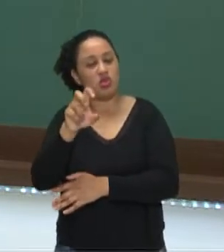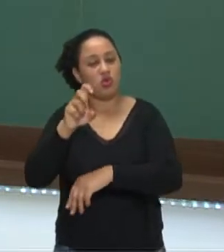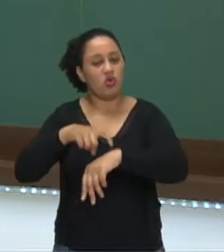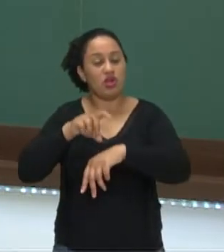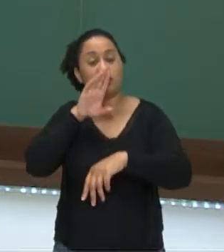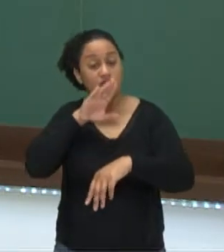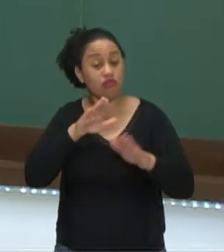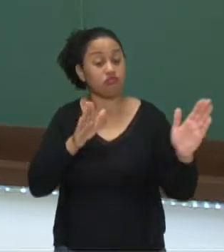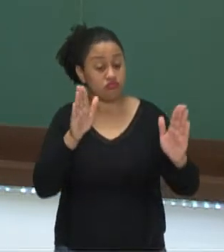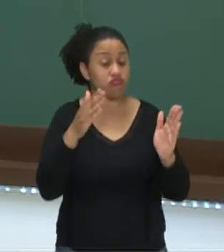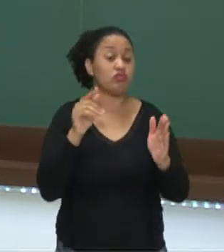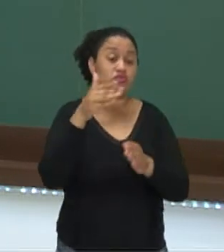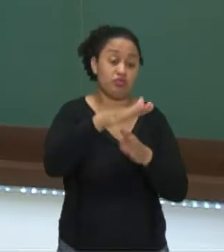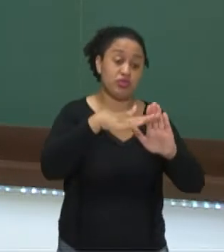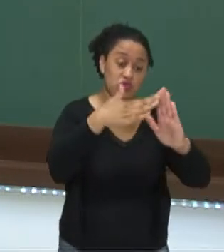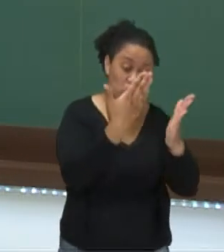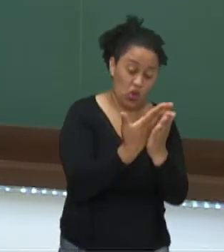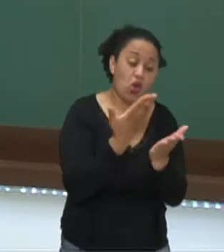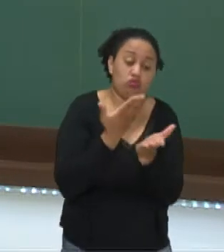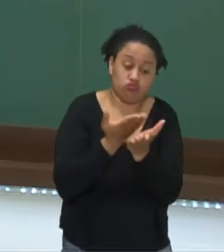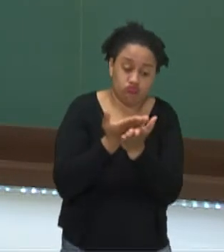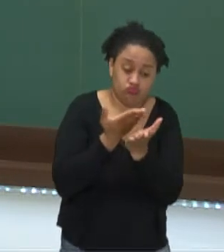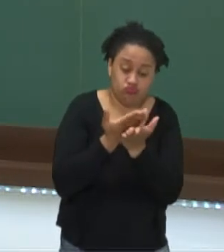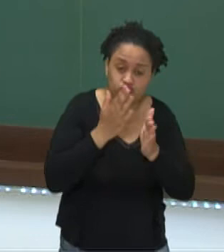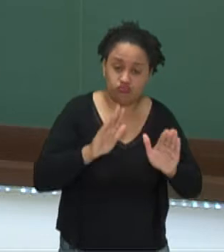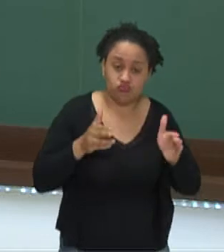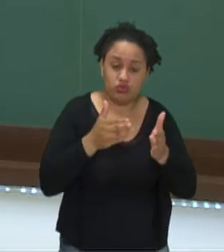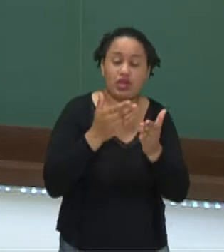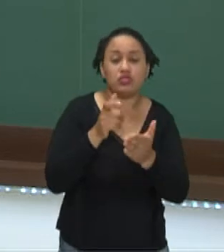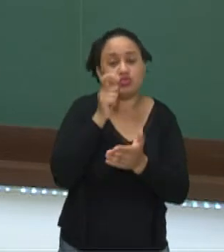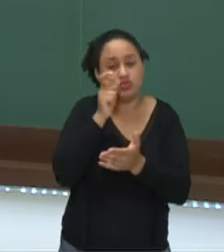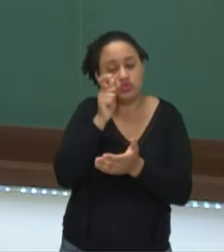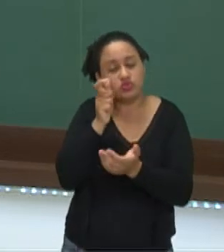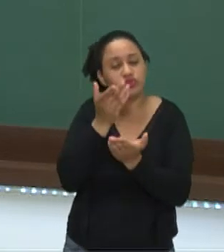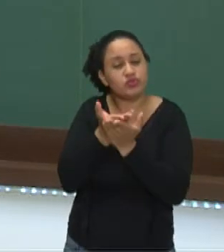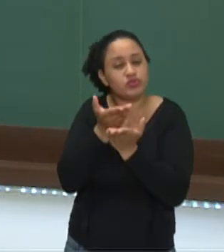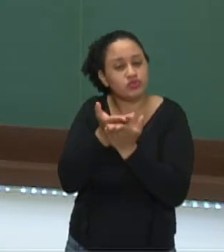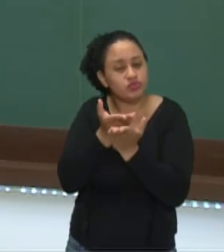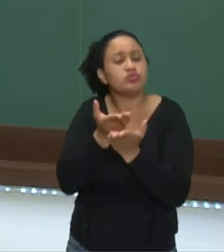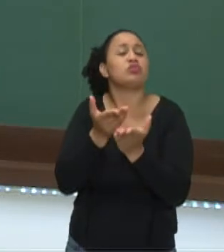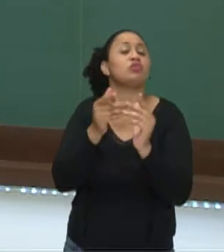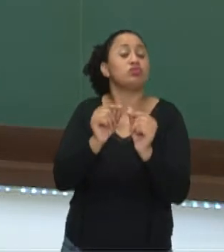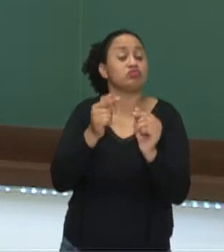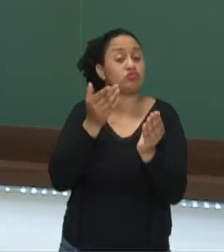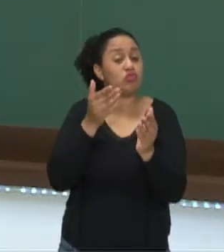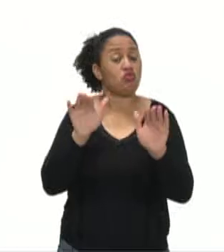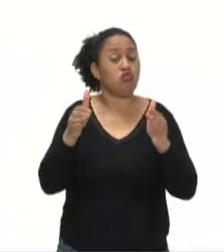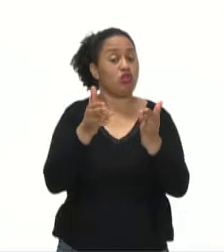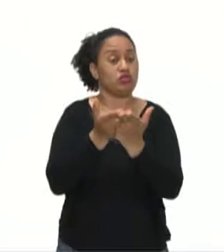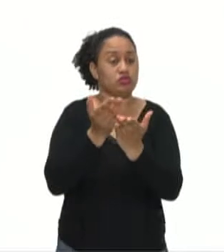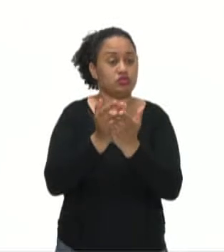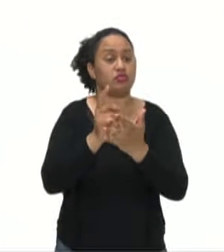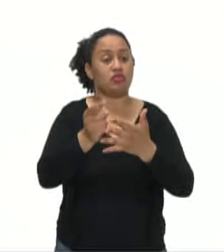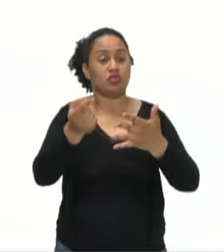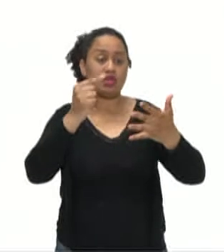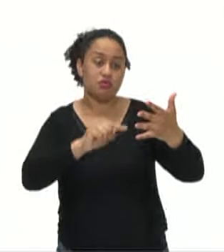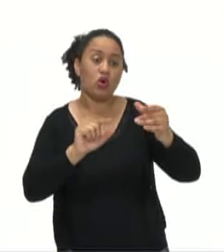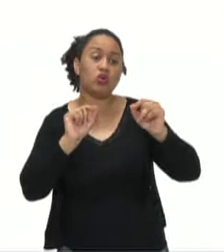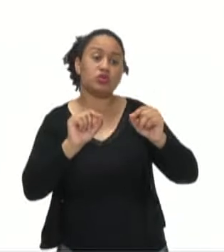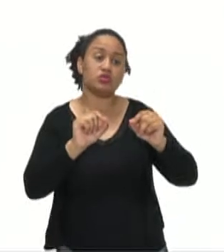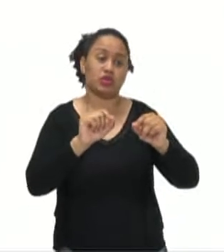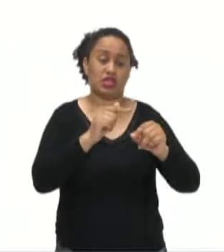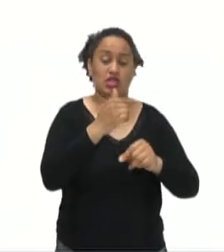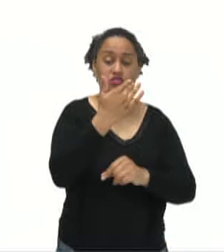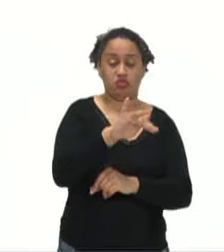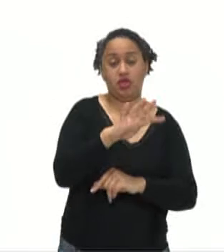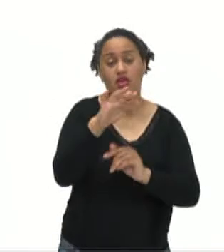aula realmente, de estudar, de estar na escola, de participar junto ao professor, de estudar. Depois, das 17h30